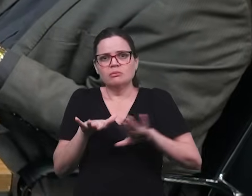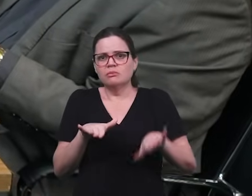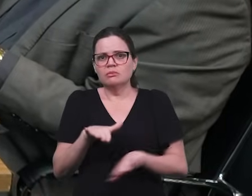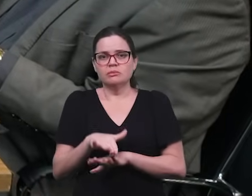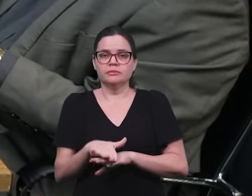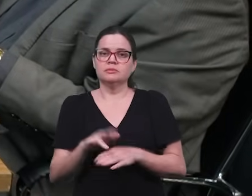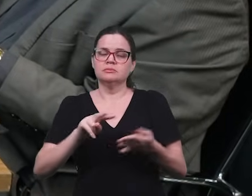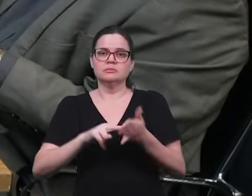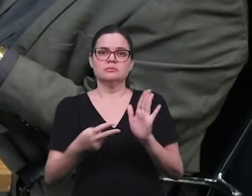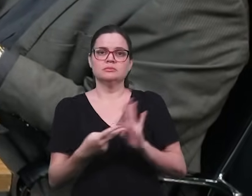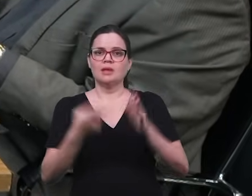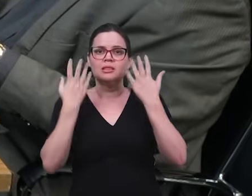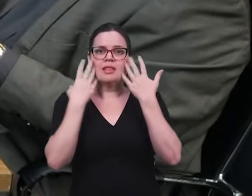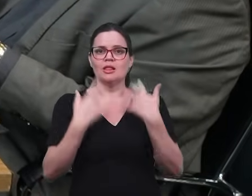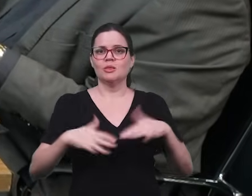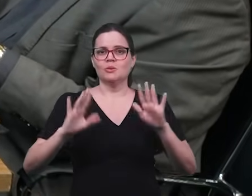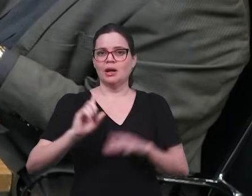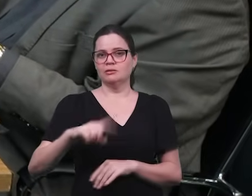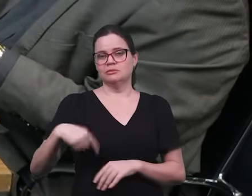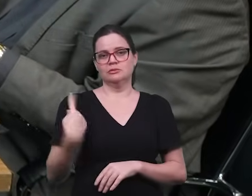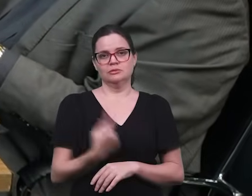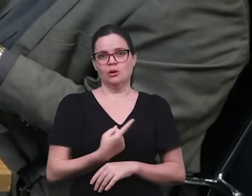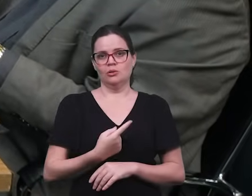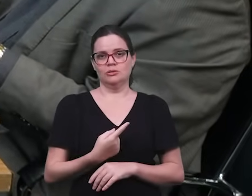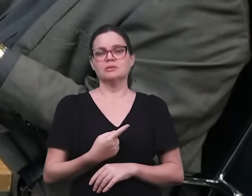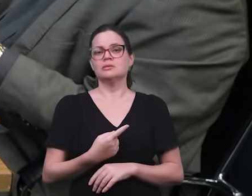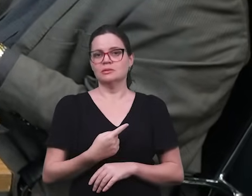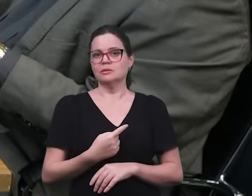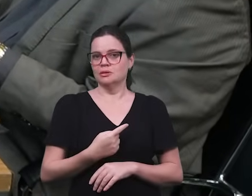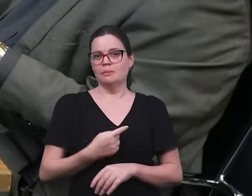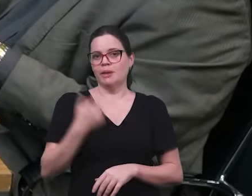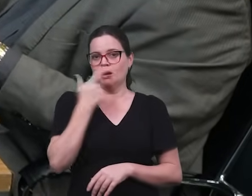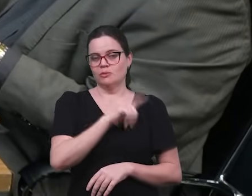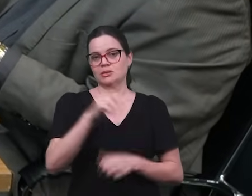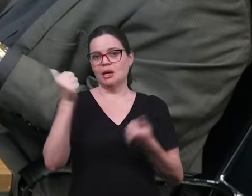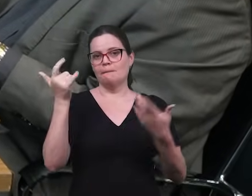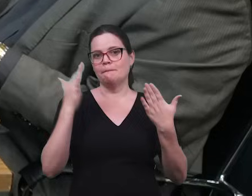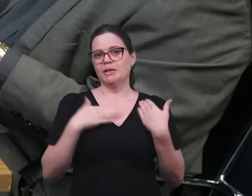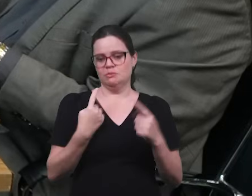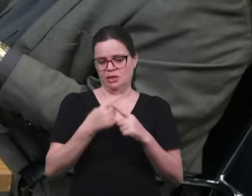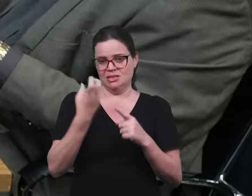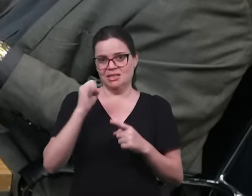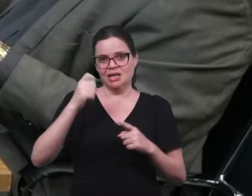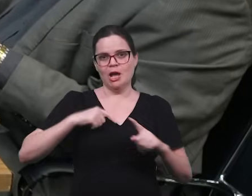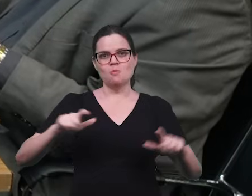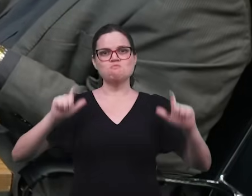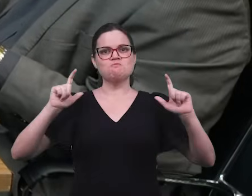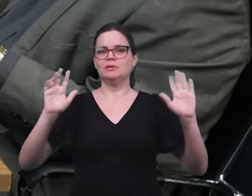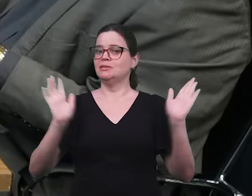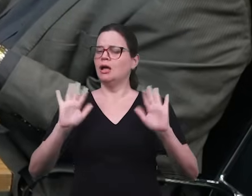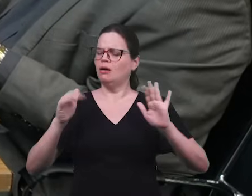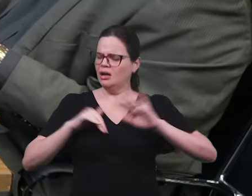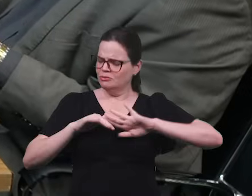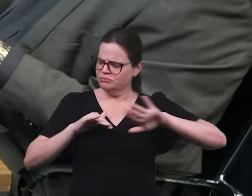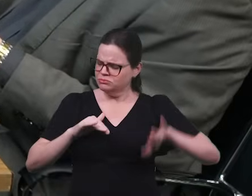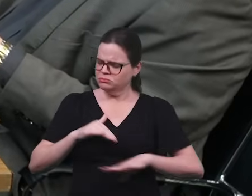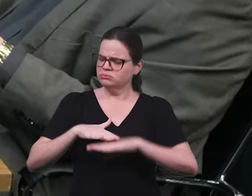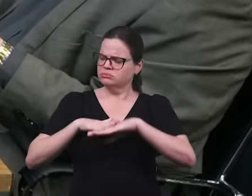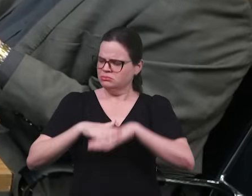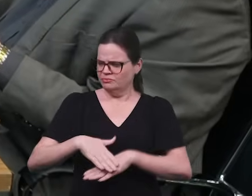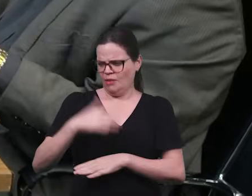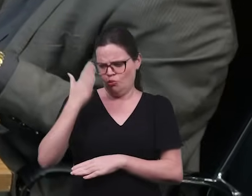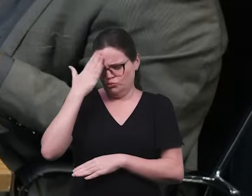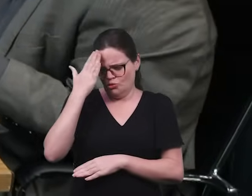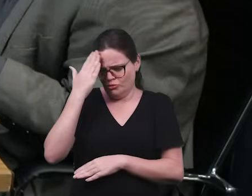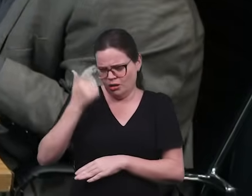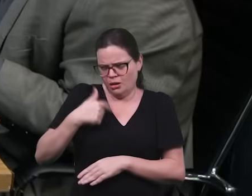é uma condição natural para o homem receber a bênção de Deus, né? Porque ser humilde diante do Senhor, o homem saber que não tem, que